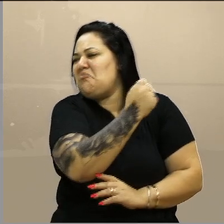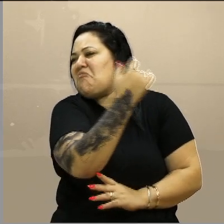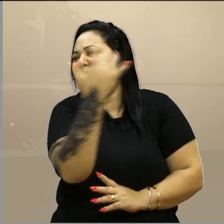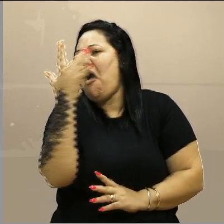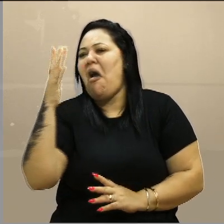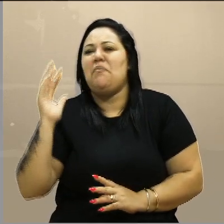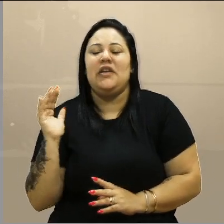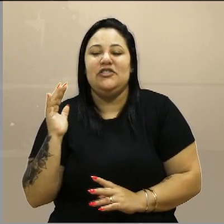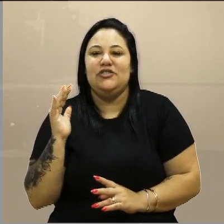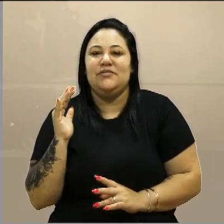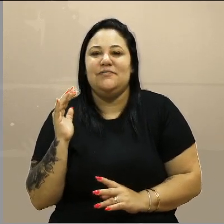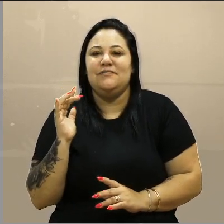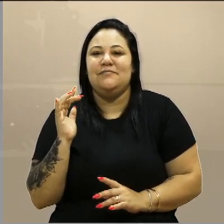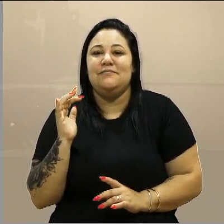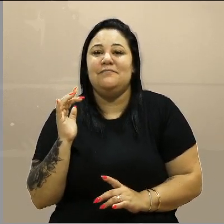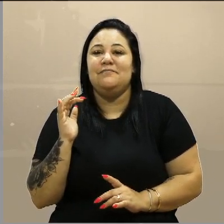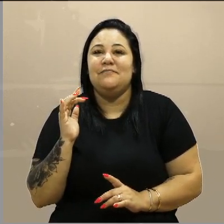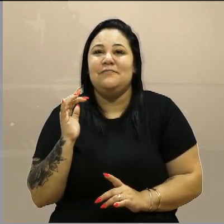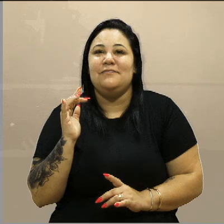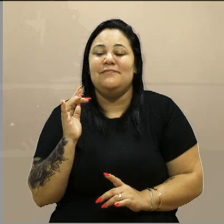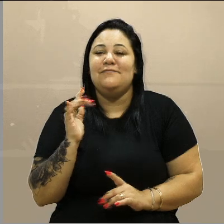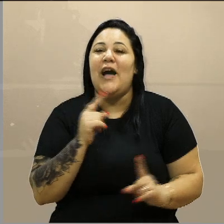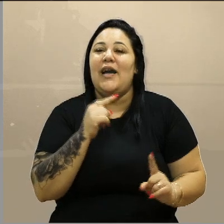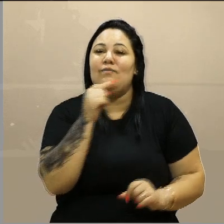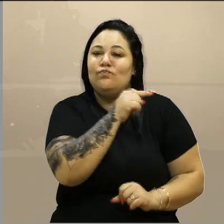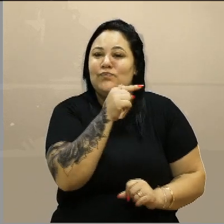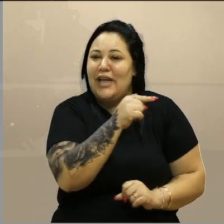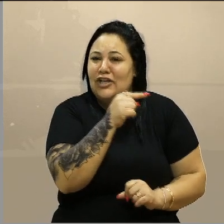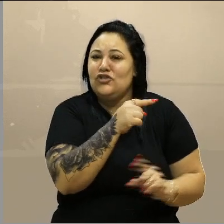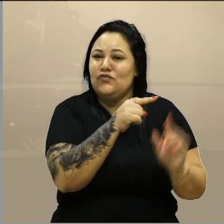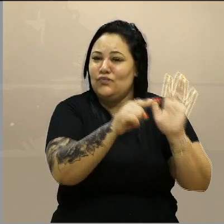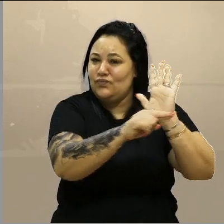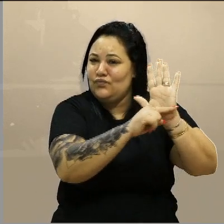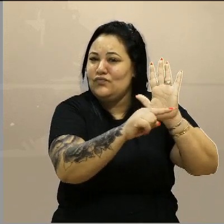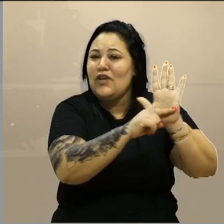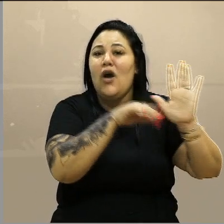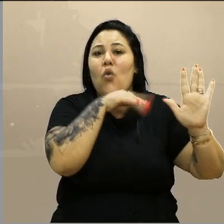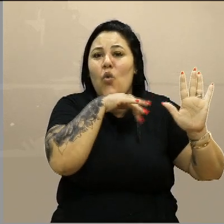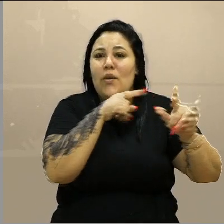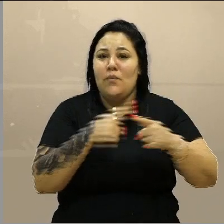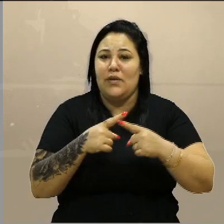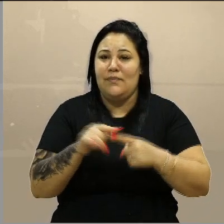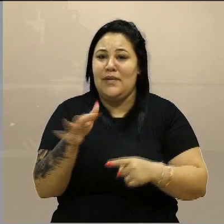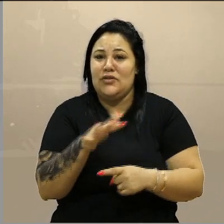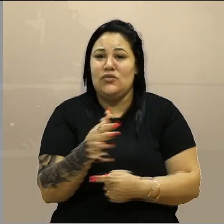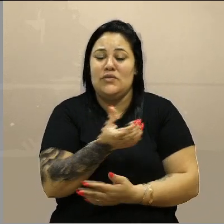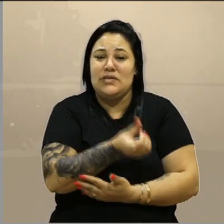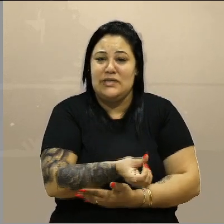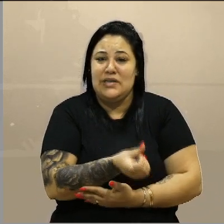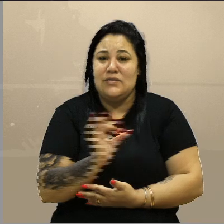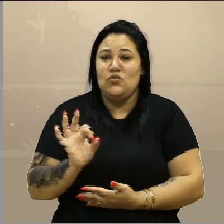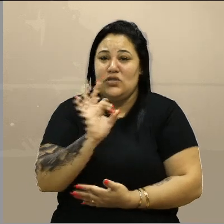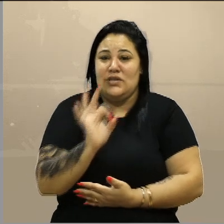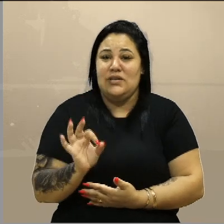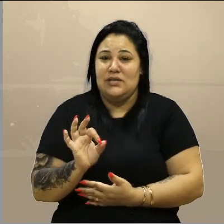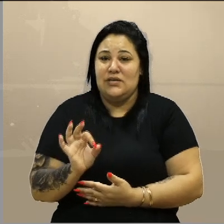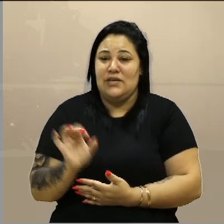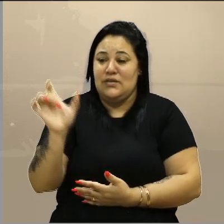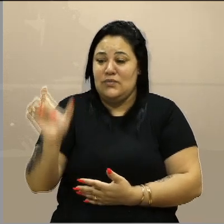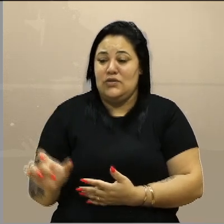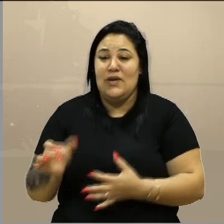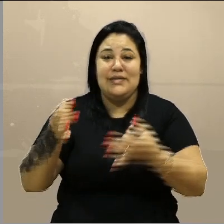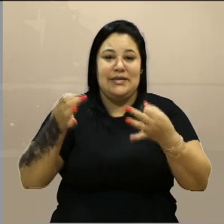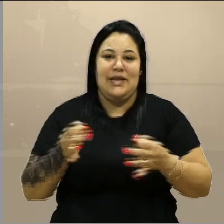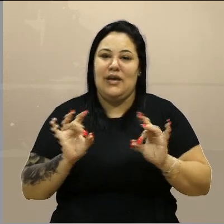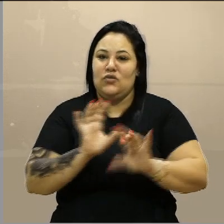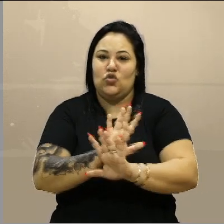mitigar esse problema, vai tender aí para o cenário pessimista. Então, a resposta era essa. Cerca de 6% das pessoas acertaram